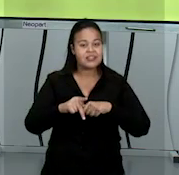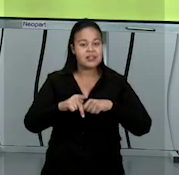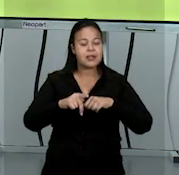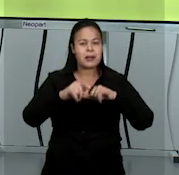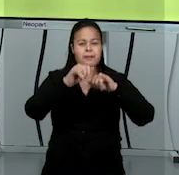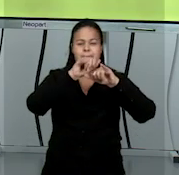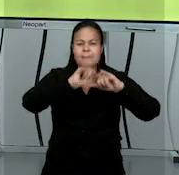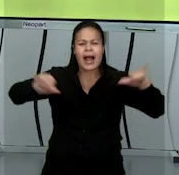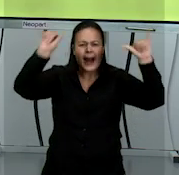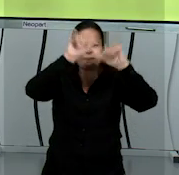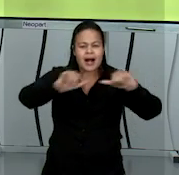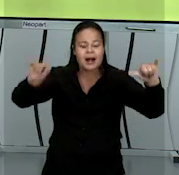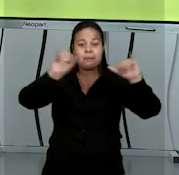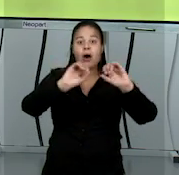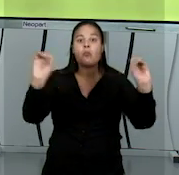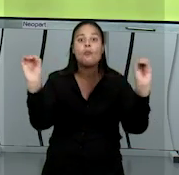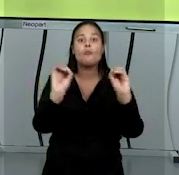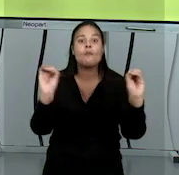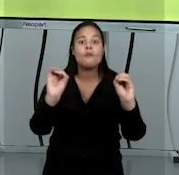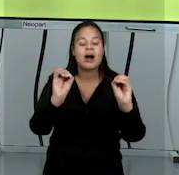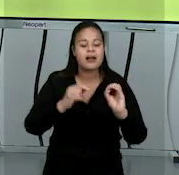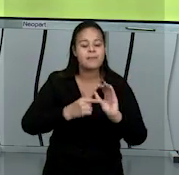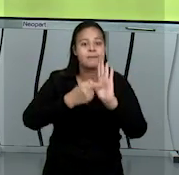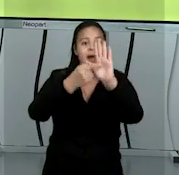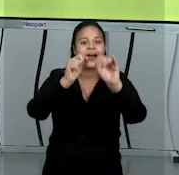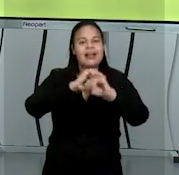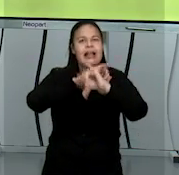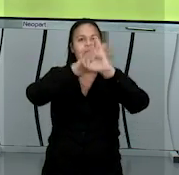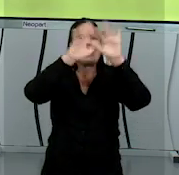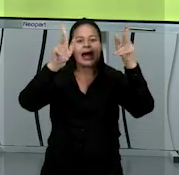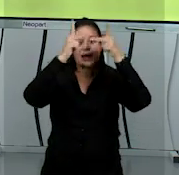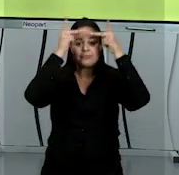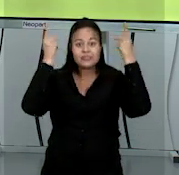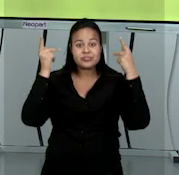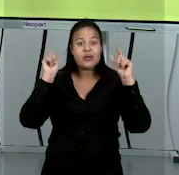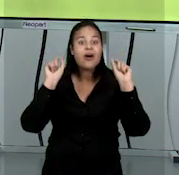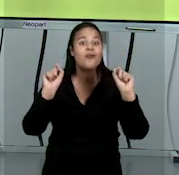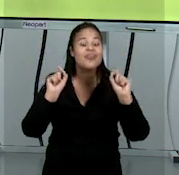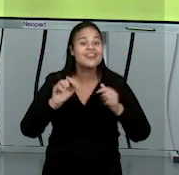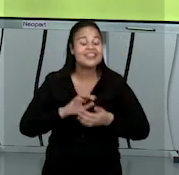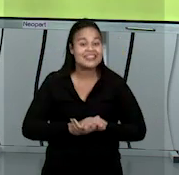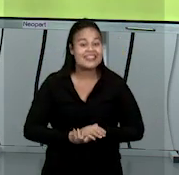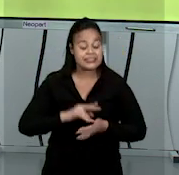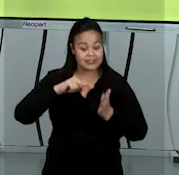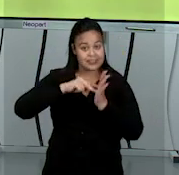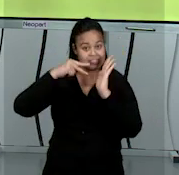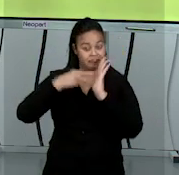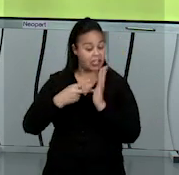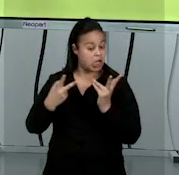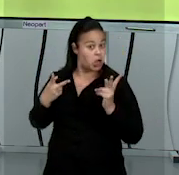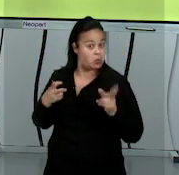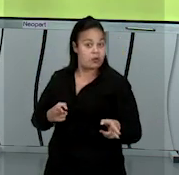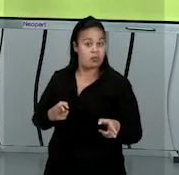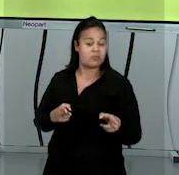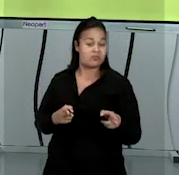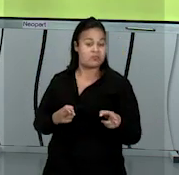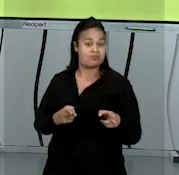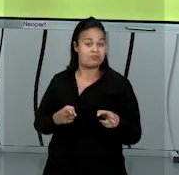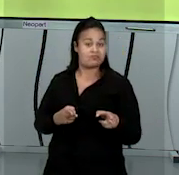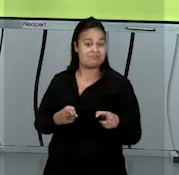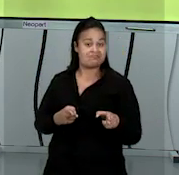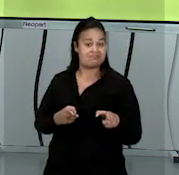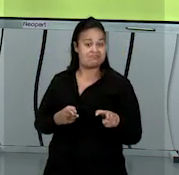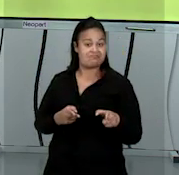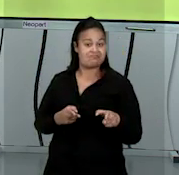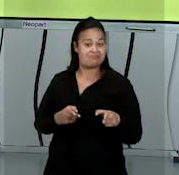é? Veja bem isso. Esse publicitário disse o seguinte: você ter um bom produto ou um